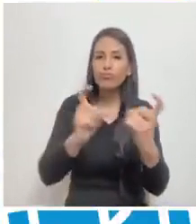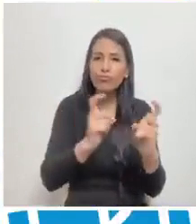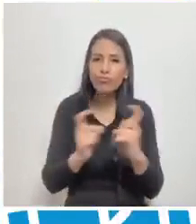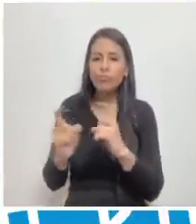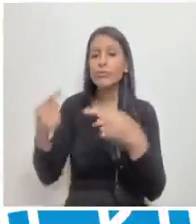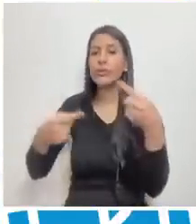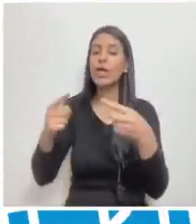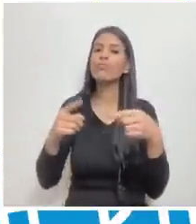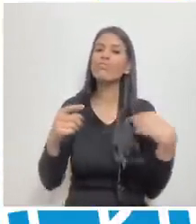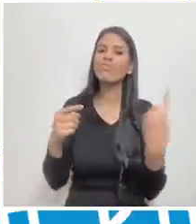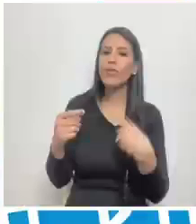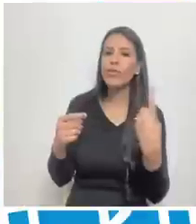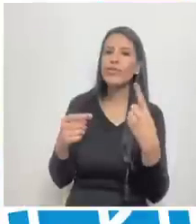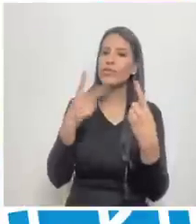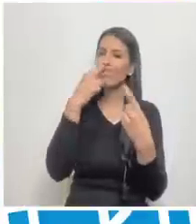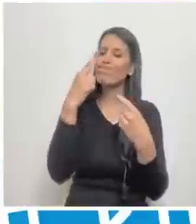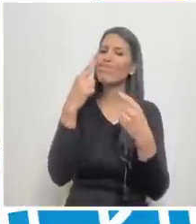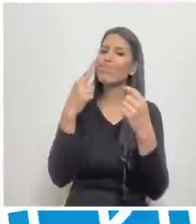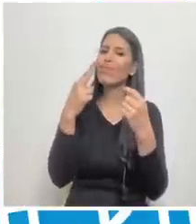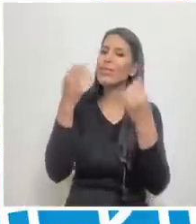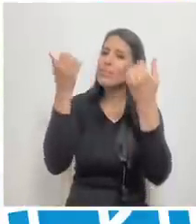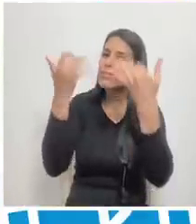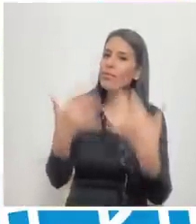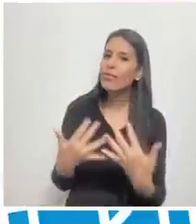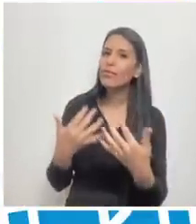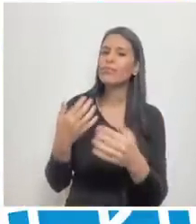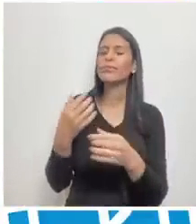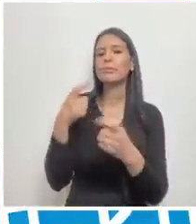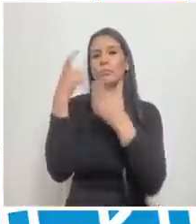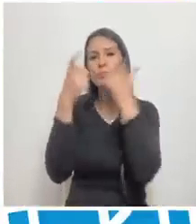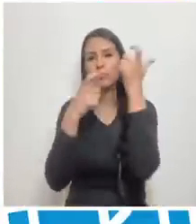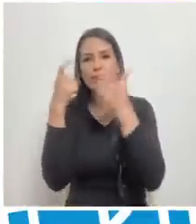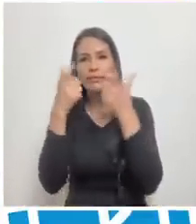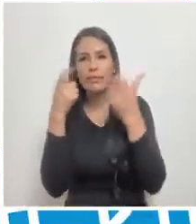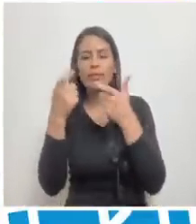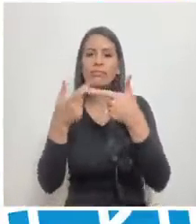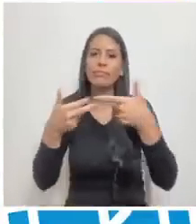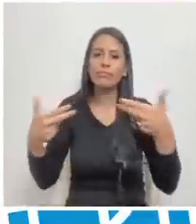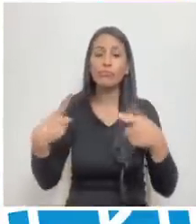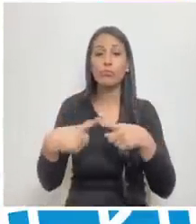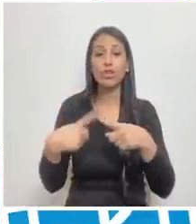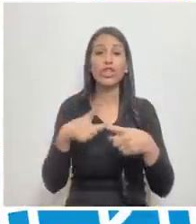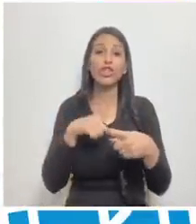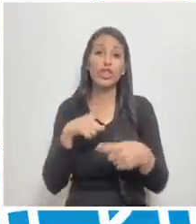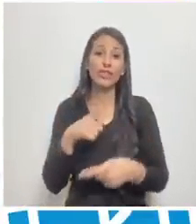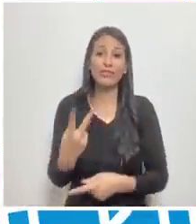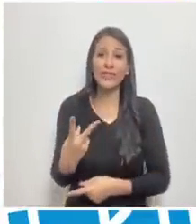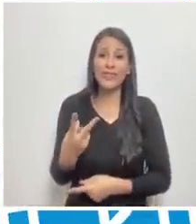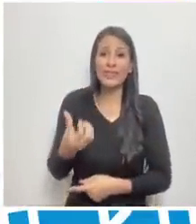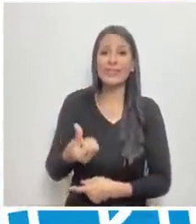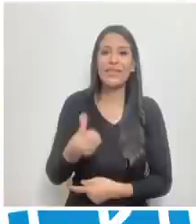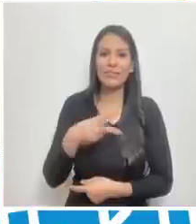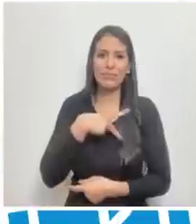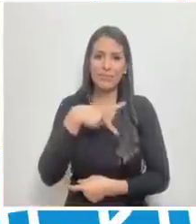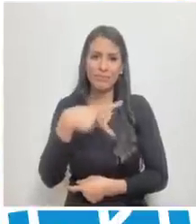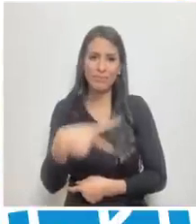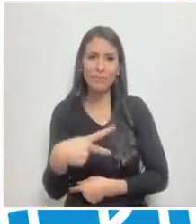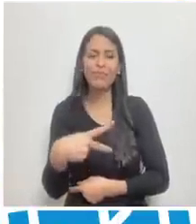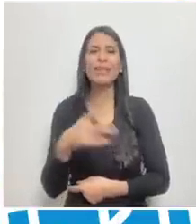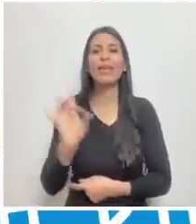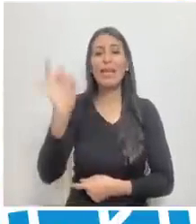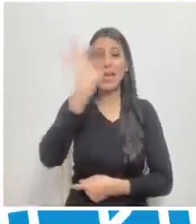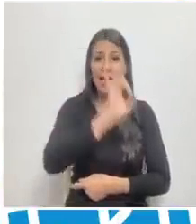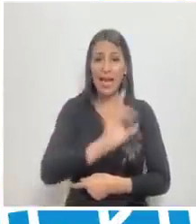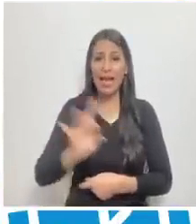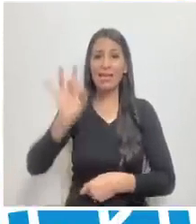preocupações que foram discutidas pelos presidentes, os 26 presidentes das seccionais da Undime de cada um dos estados